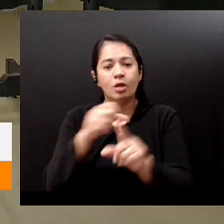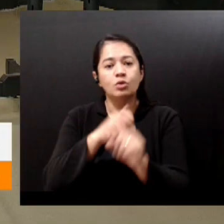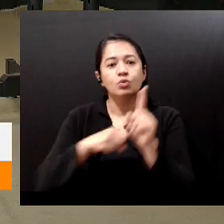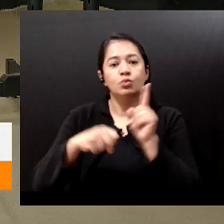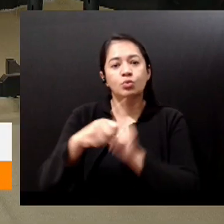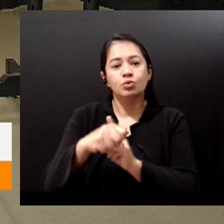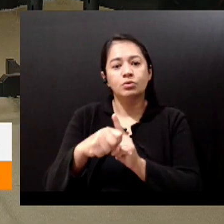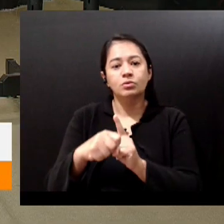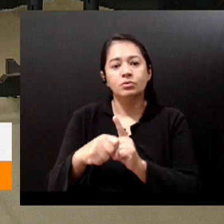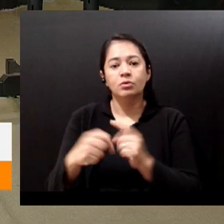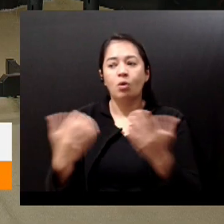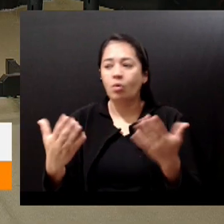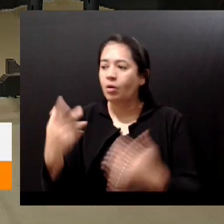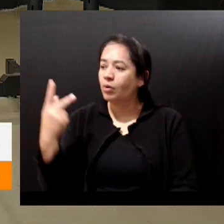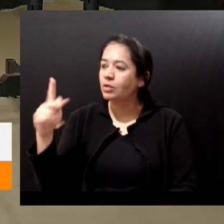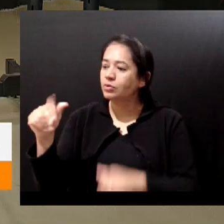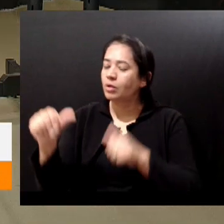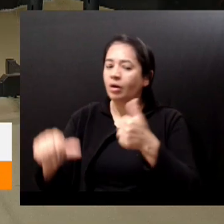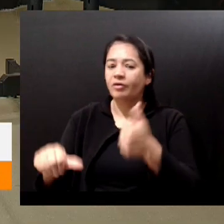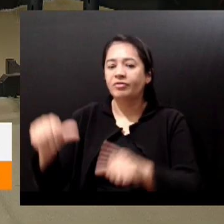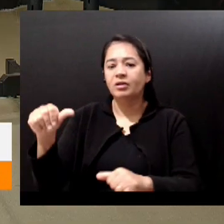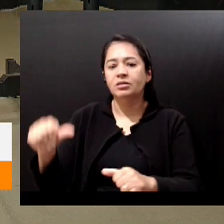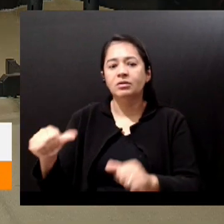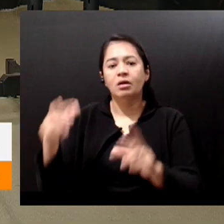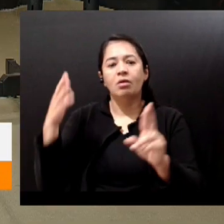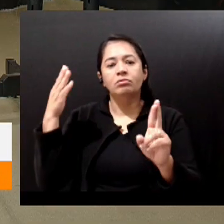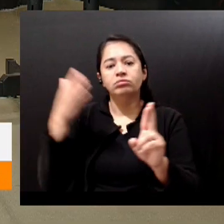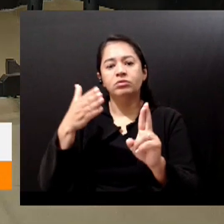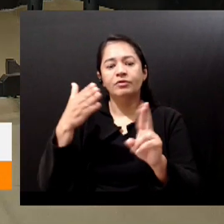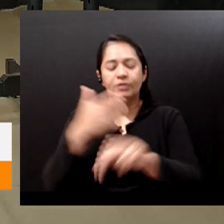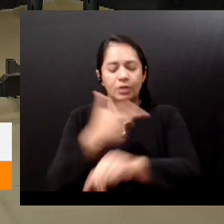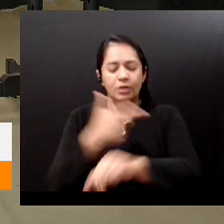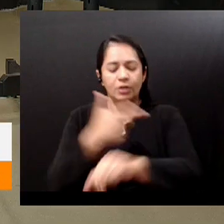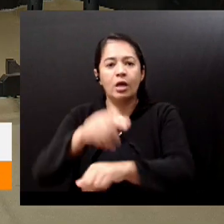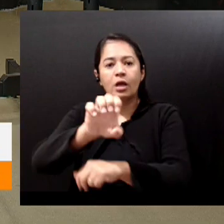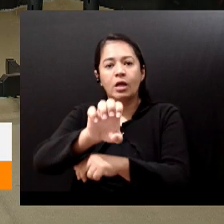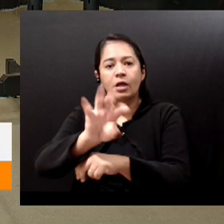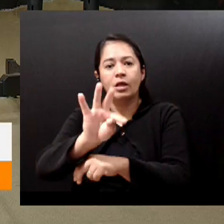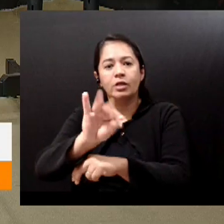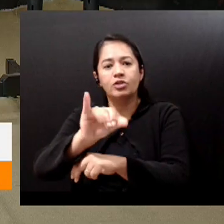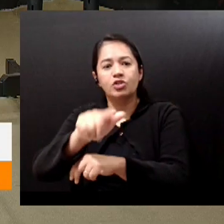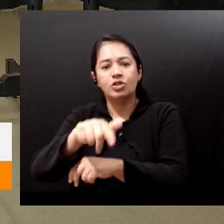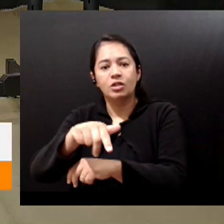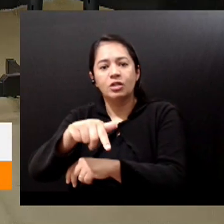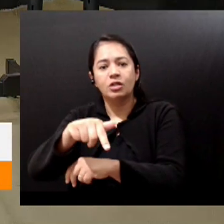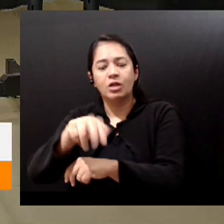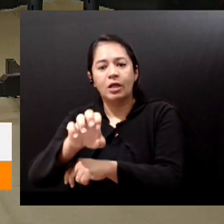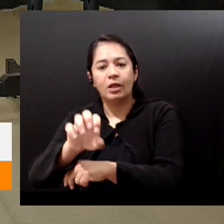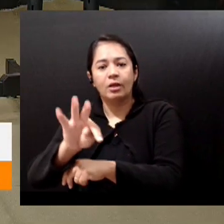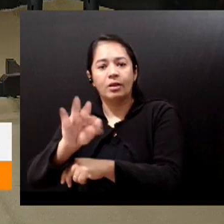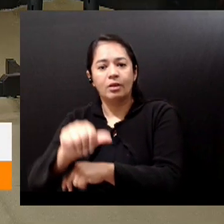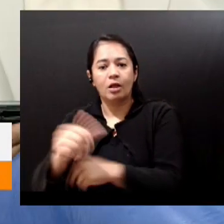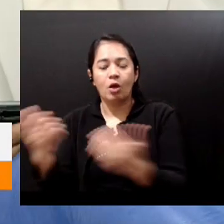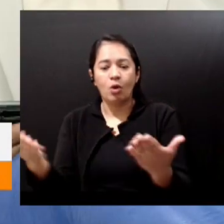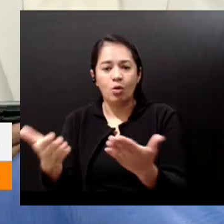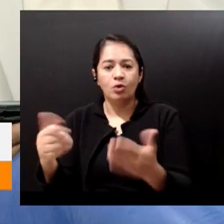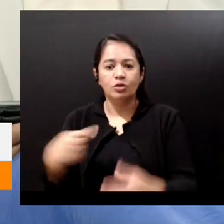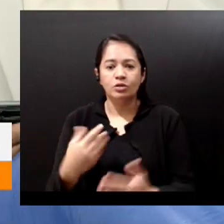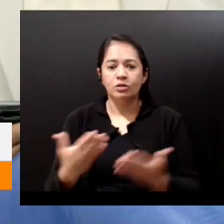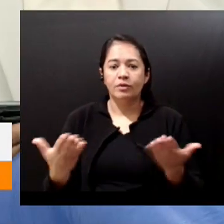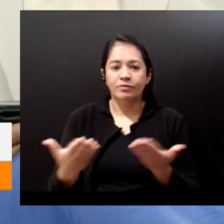avaliação sua, Samara, referente à etiqueta do que você vê hoje, do que a gente está vivendo hoje? Bom, se você for contar aí de